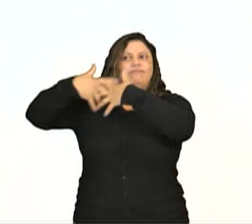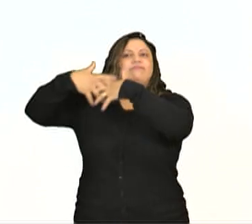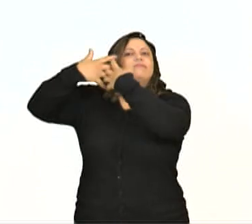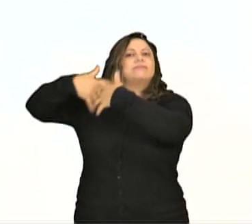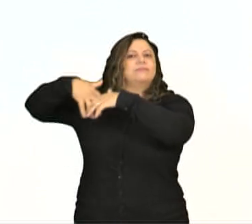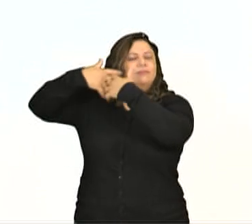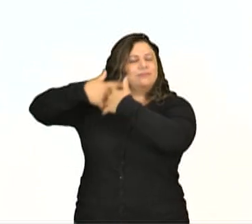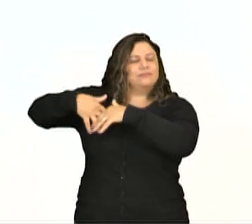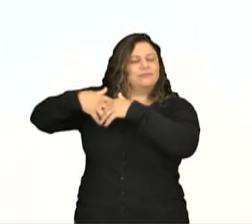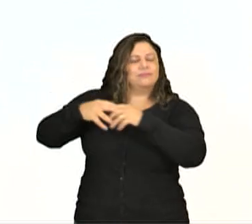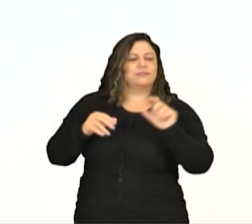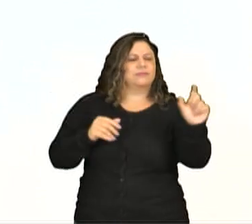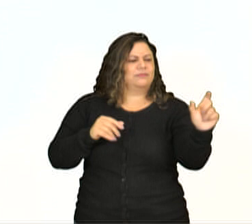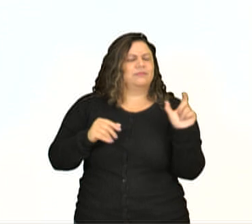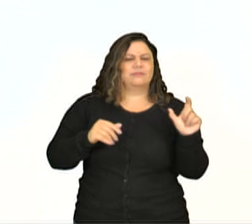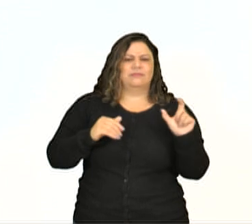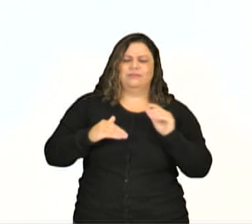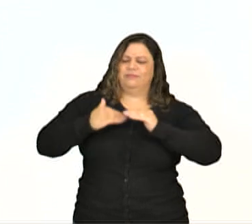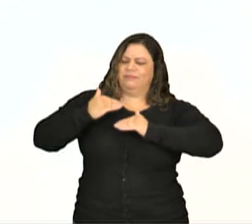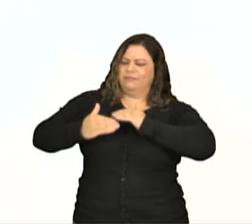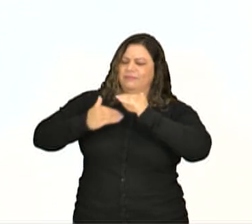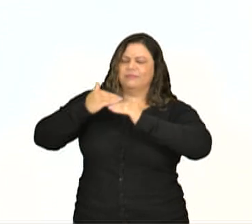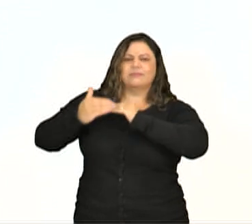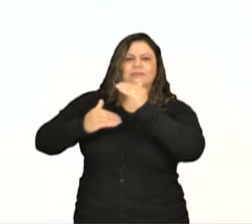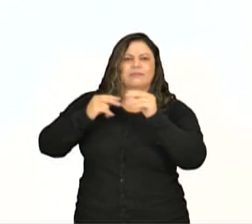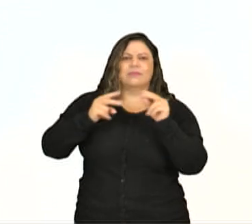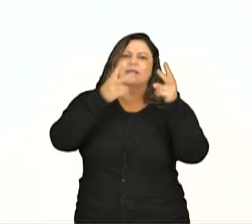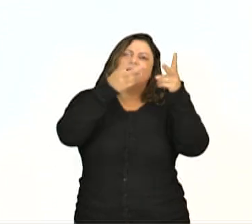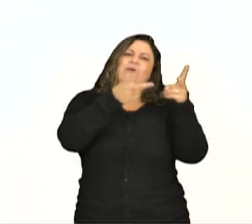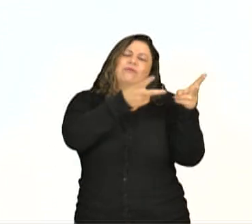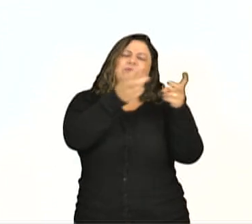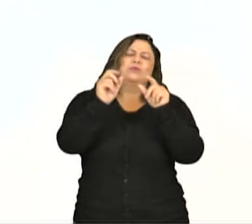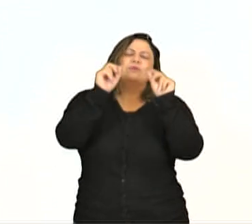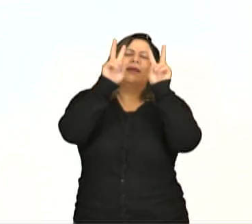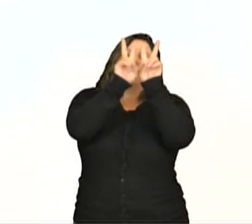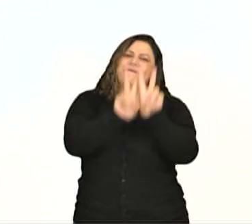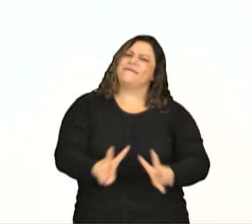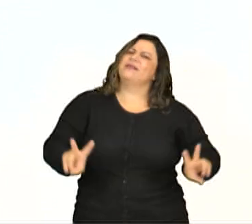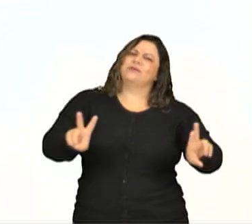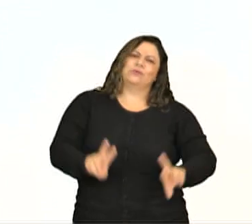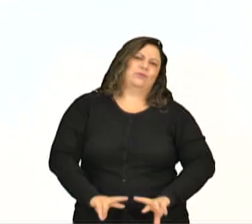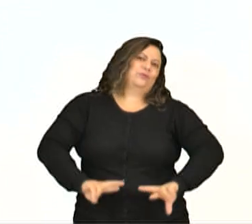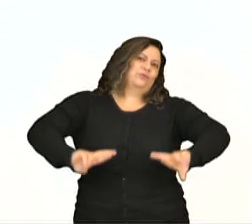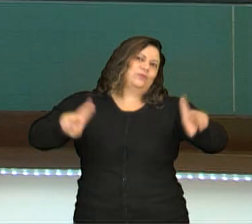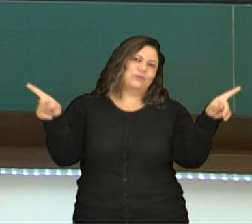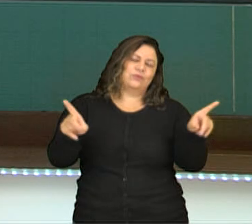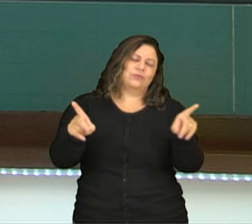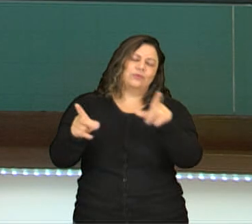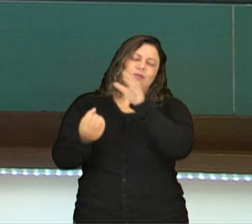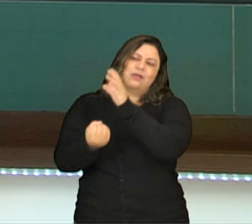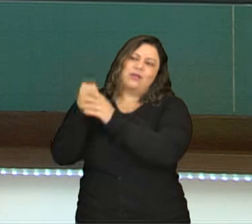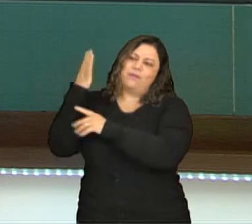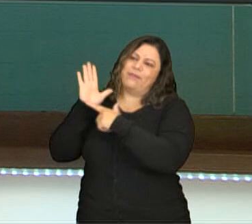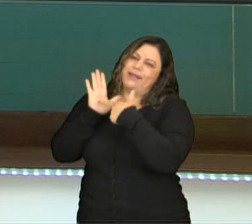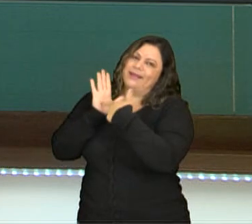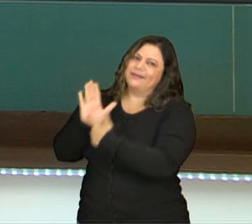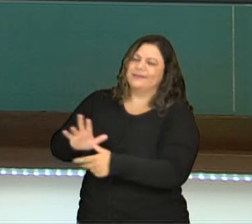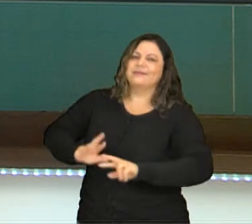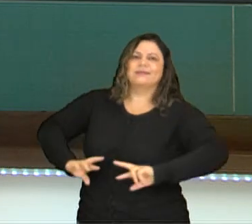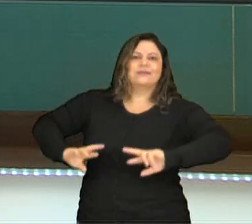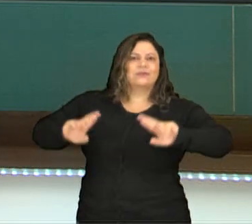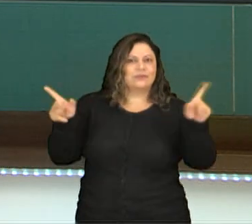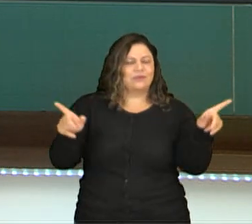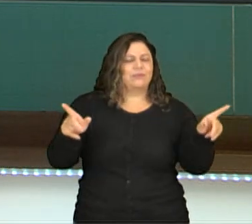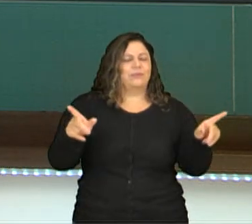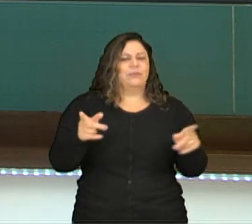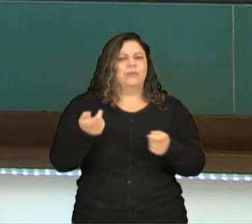São palavras? São construções. Então são visões diferentes. Por isso, novamente, aparece aqui o realismo com Anselmo, o realismo